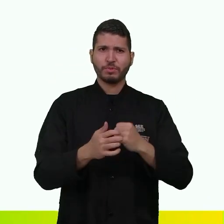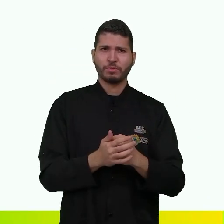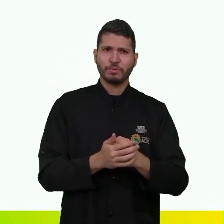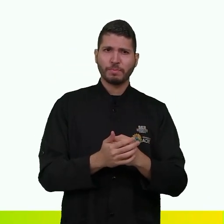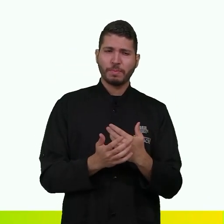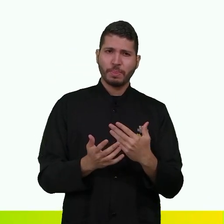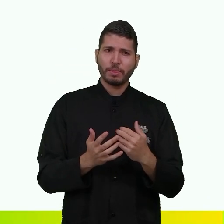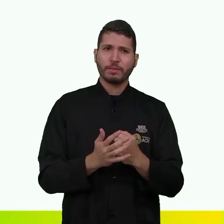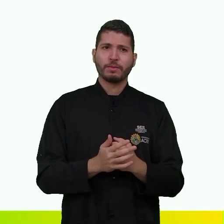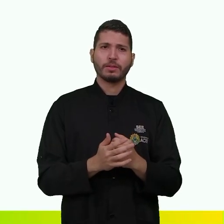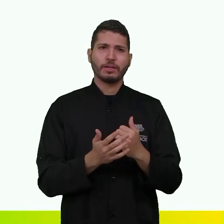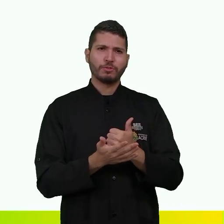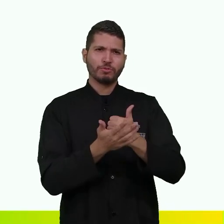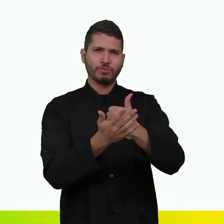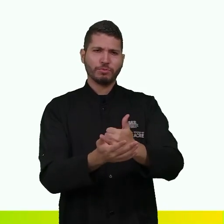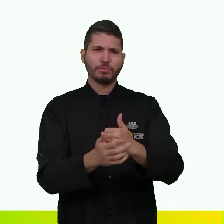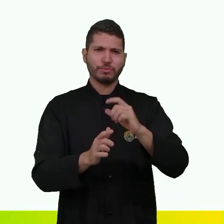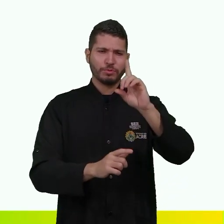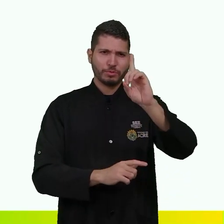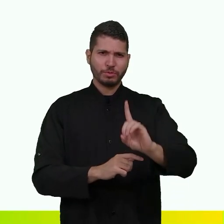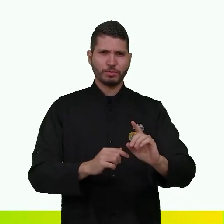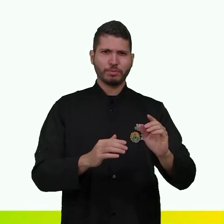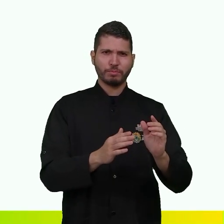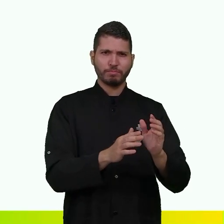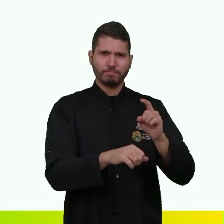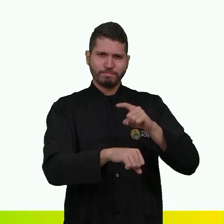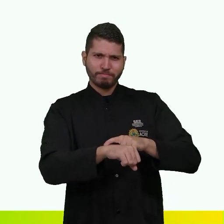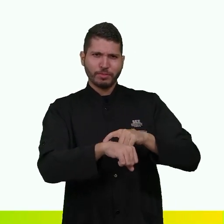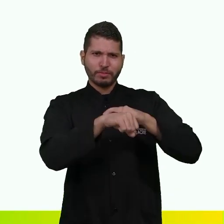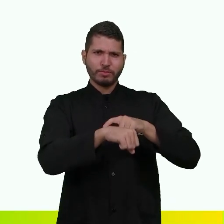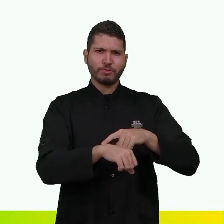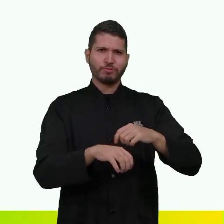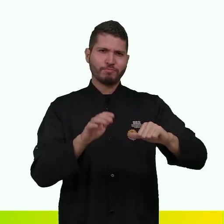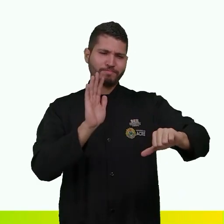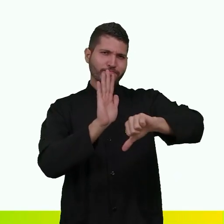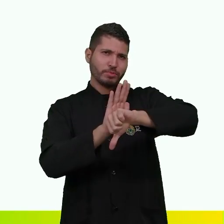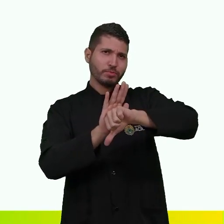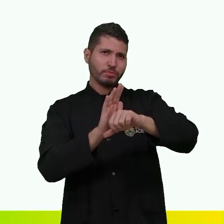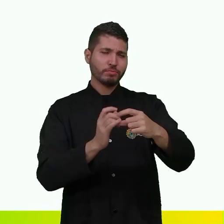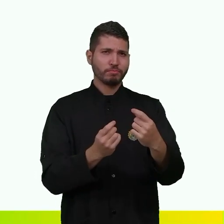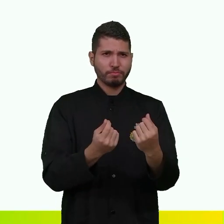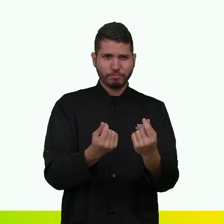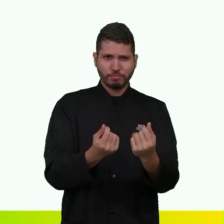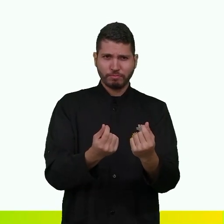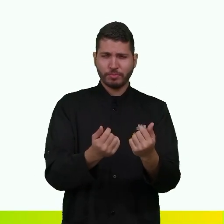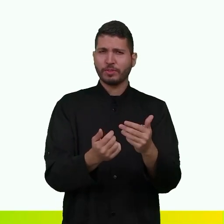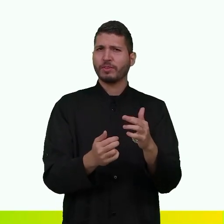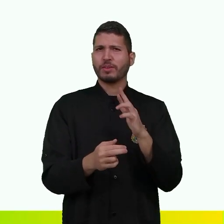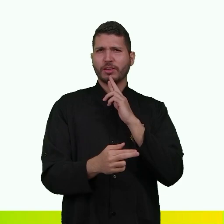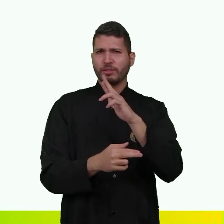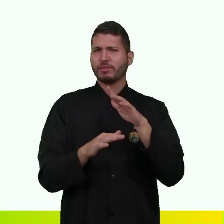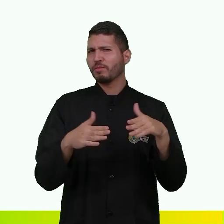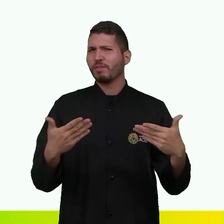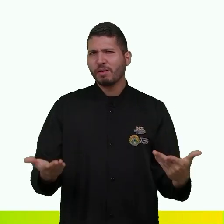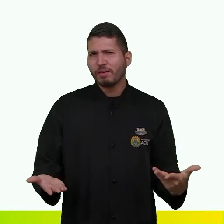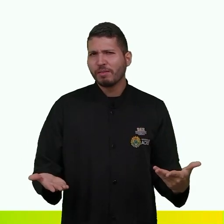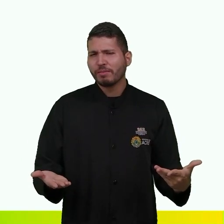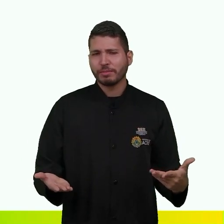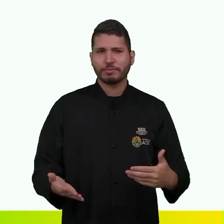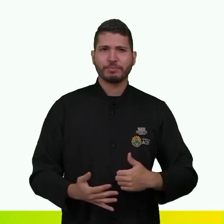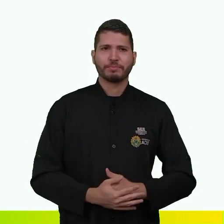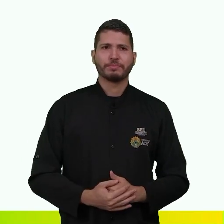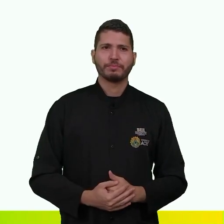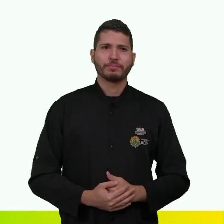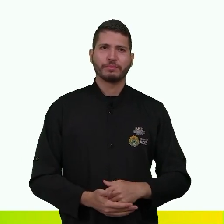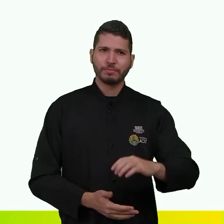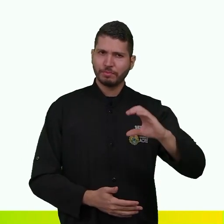em períodos de crise econômica? Qual é a alternativa que vocês consideram correta? Muito bem, meus queridos alunos.